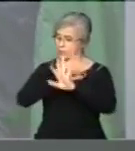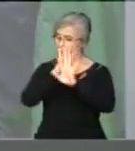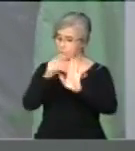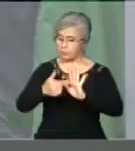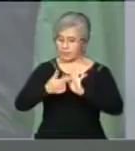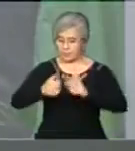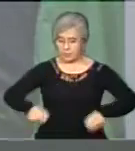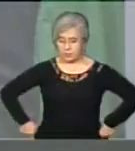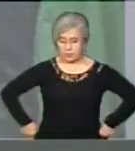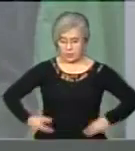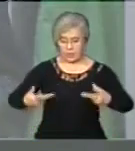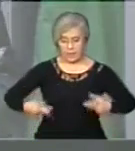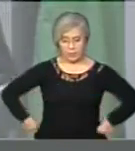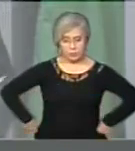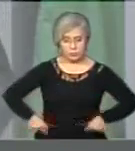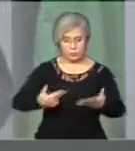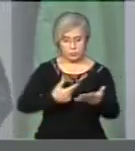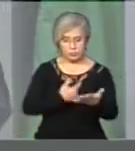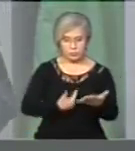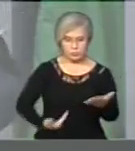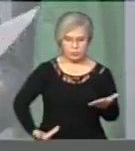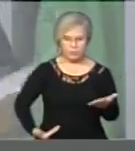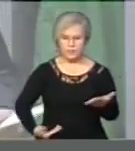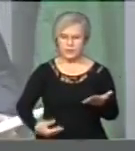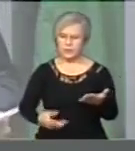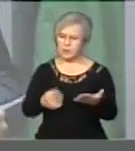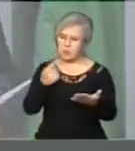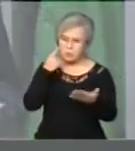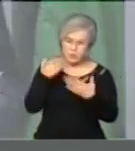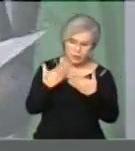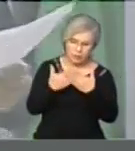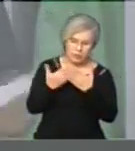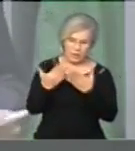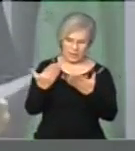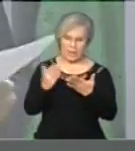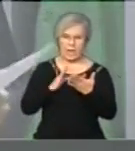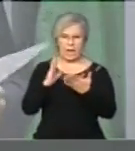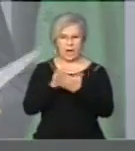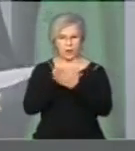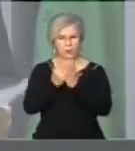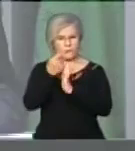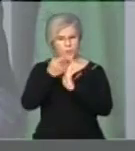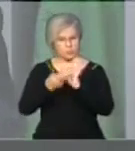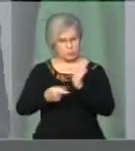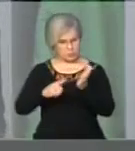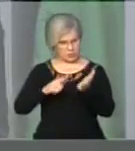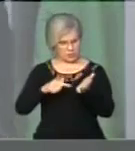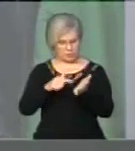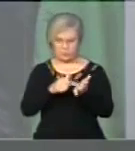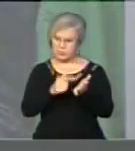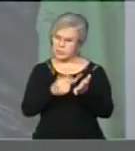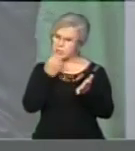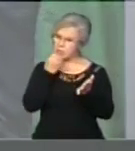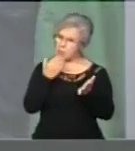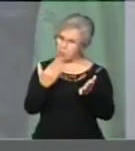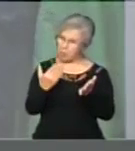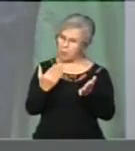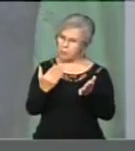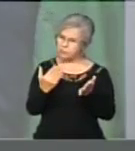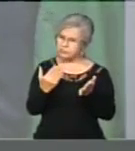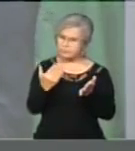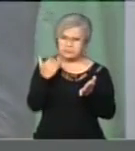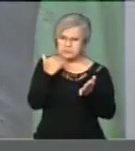gastos públicos e avaliar se vale a pena alguns programas que aí estão colocados e que muitas vezes não